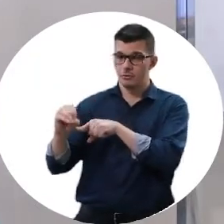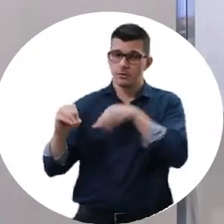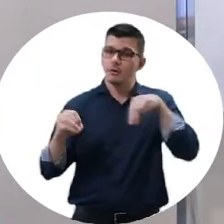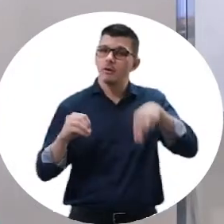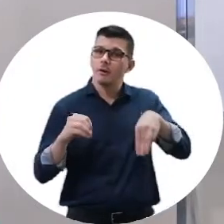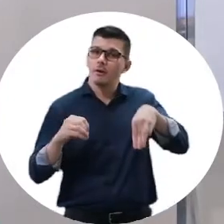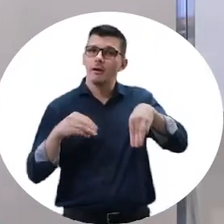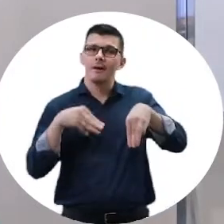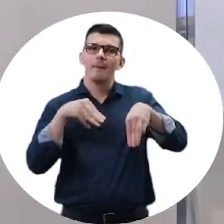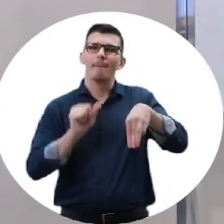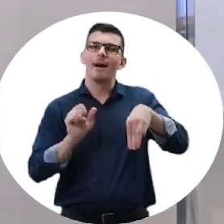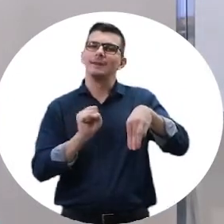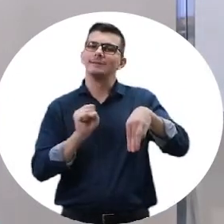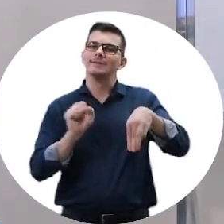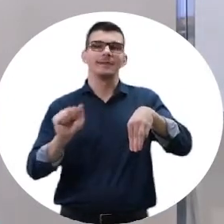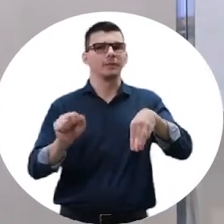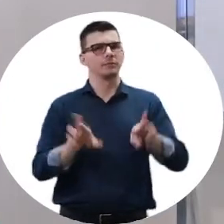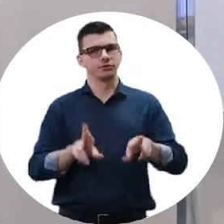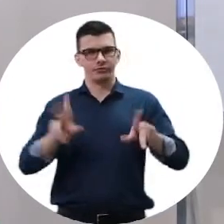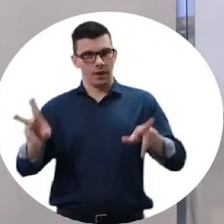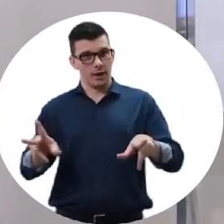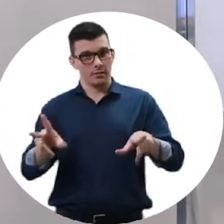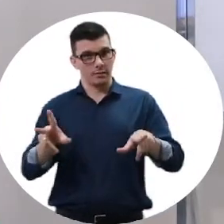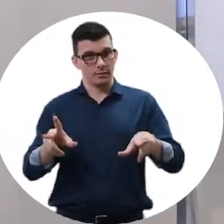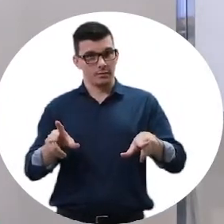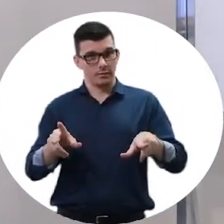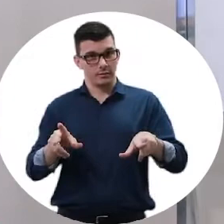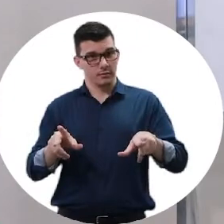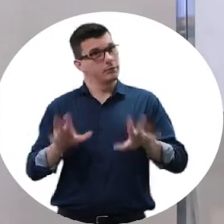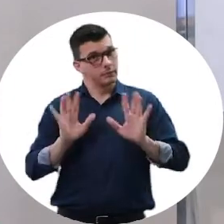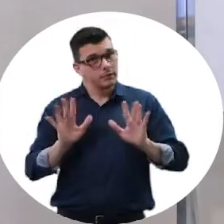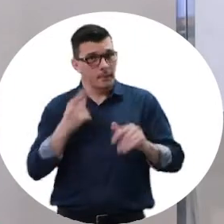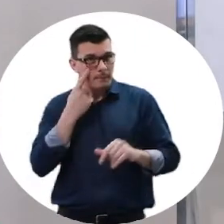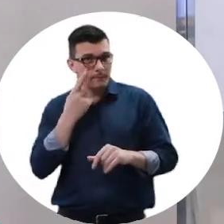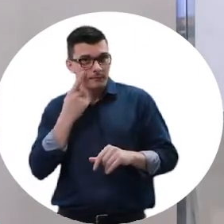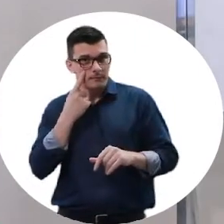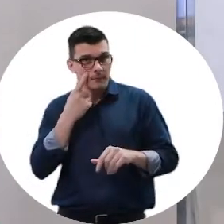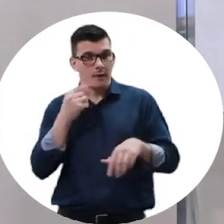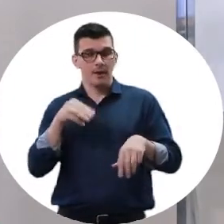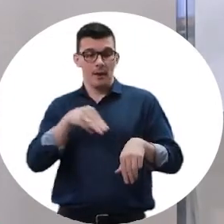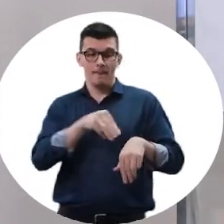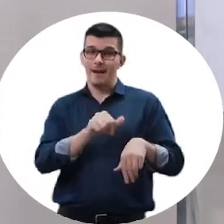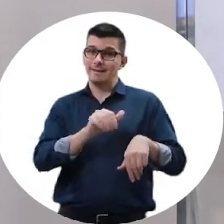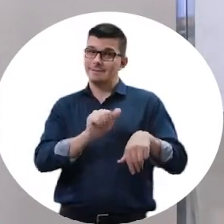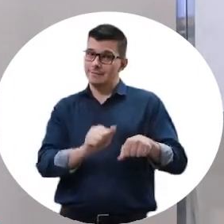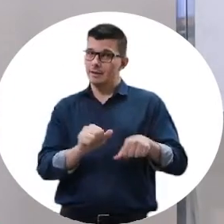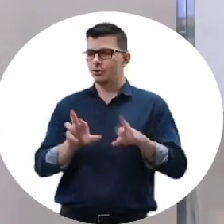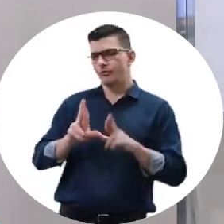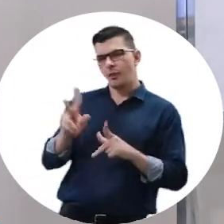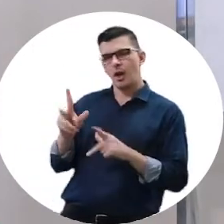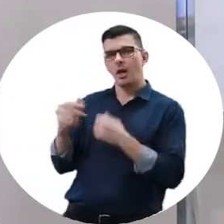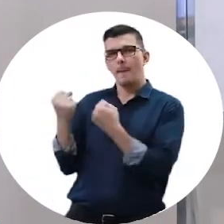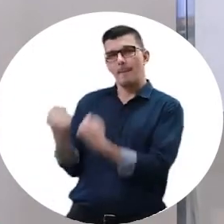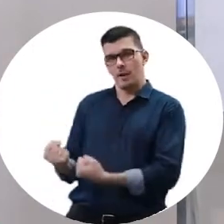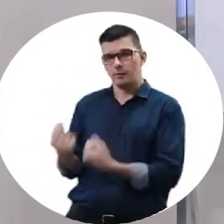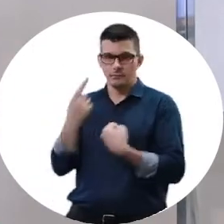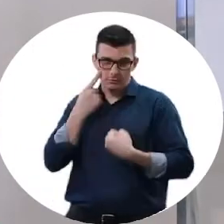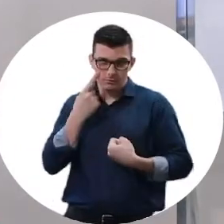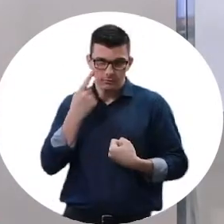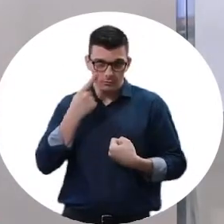A sua massa não muda, o que muda é seu peso. A sua massa na Terra é a mesma na Lua, é a mesma em Júpiter, é a mesma em